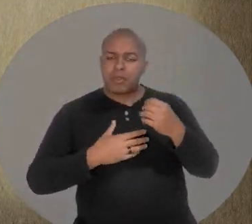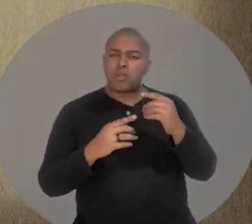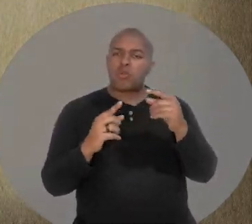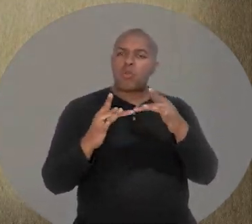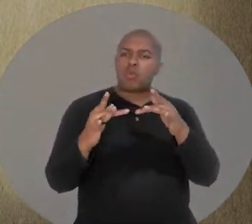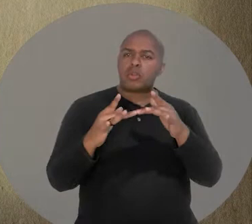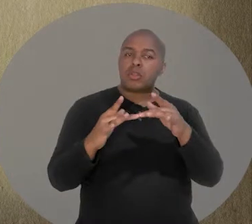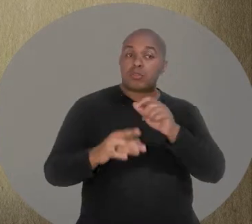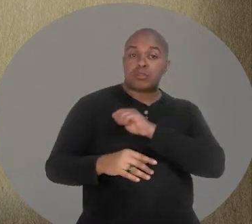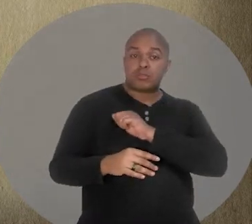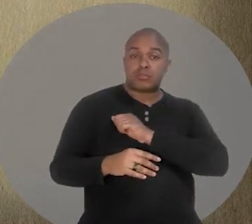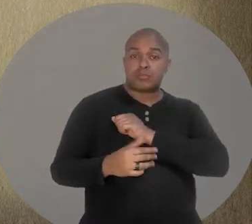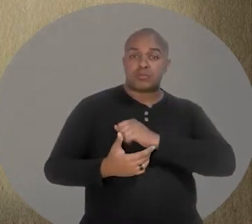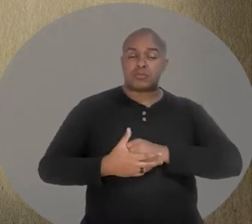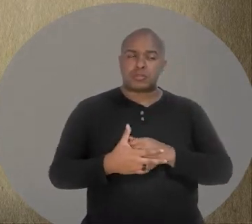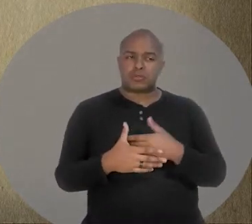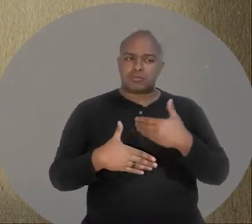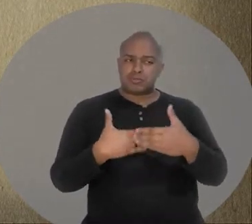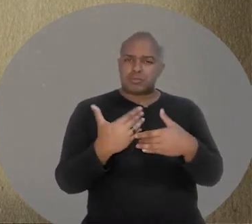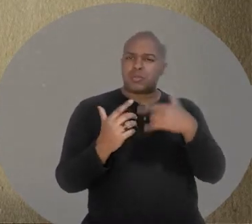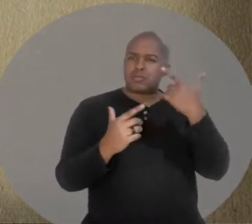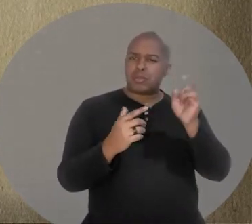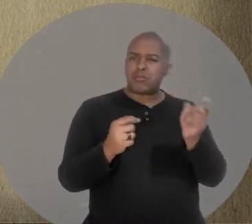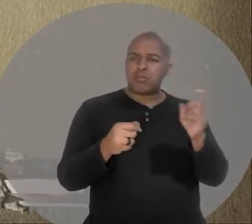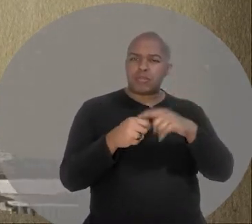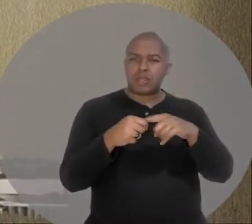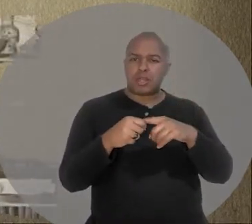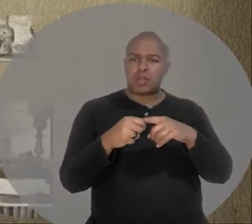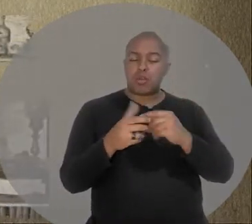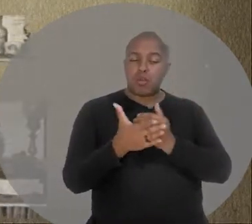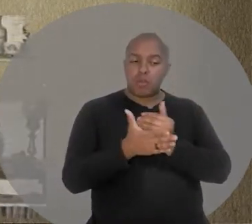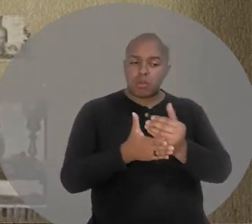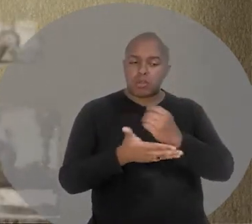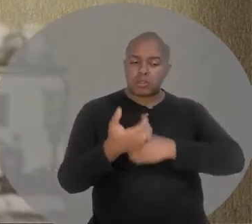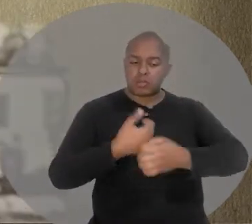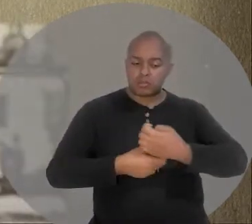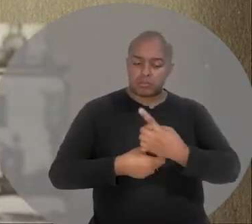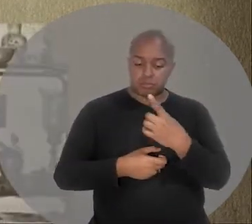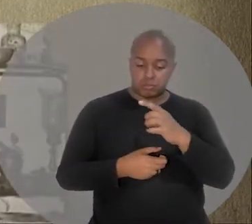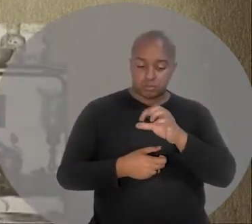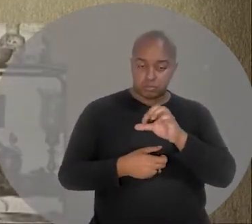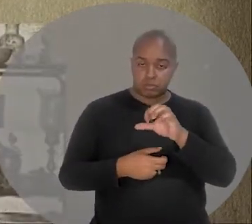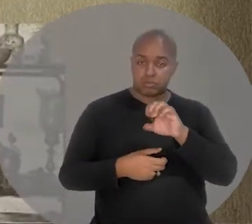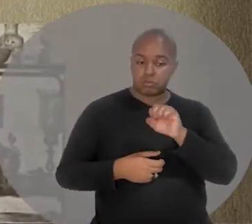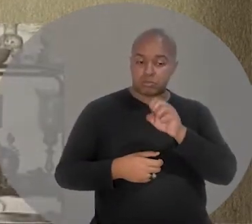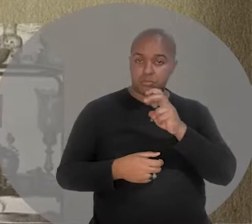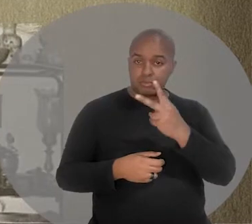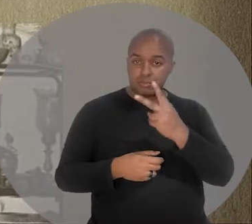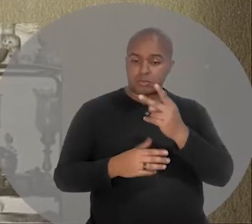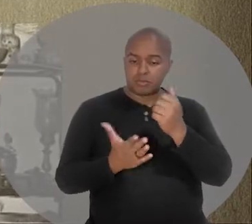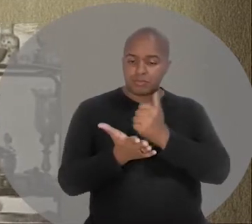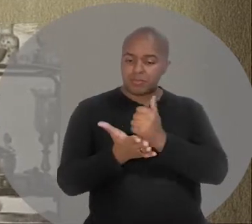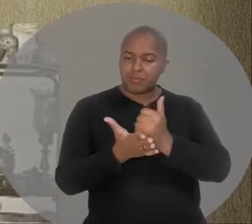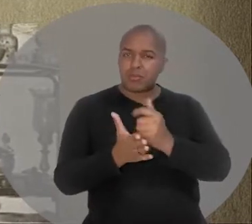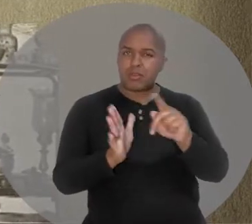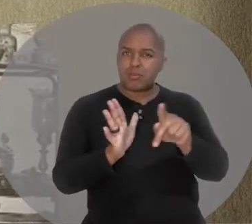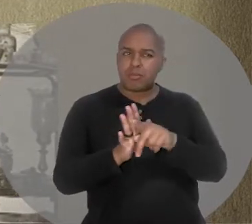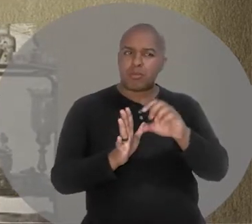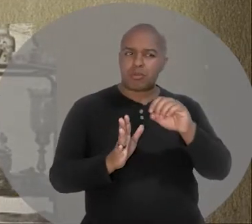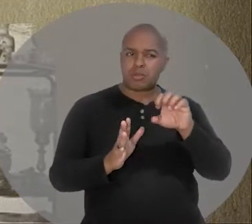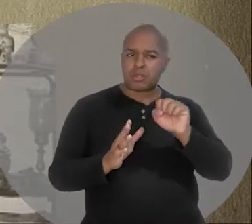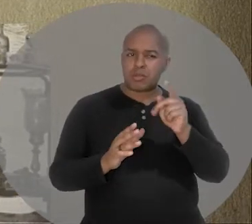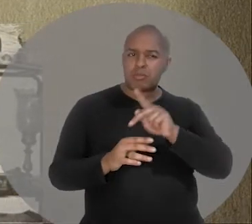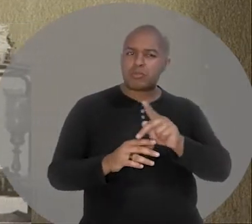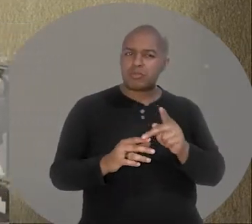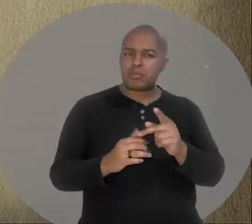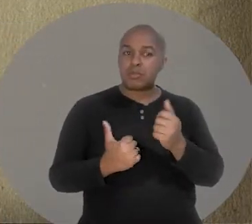do contato com os alunos. O passo seguinte foi voltar, no início de 1982, Lígia sorria. contratada pela OSEC